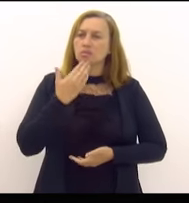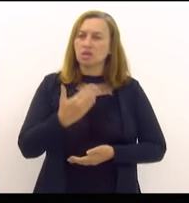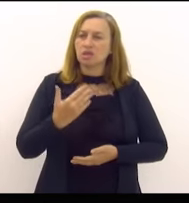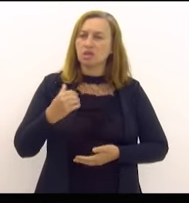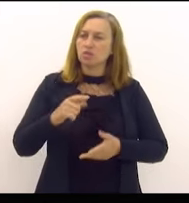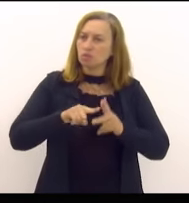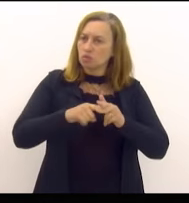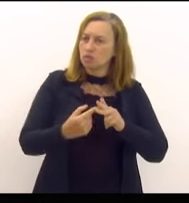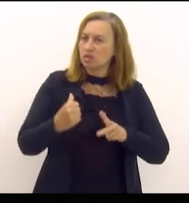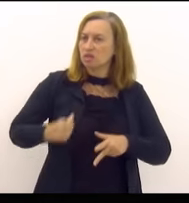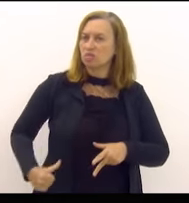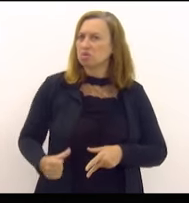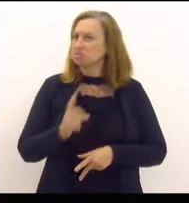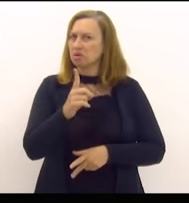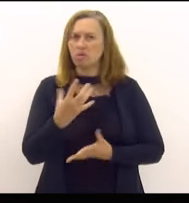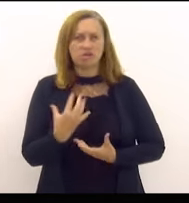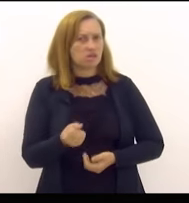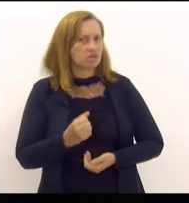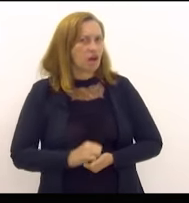né?